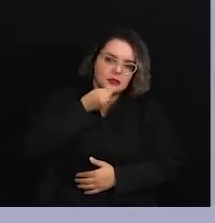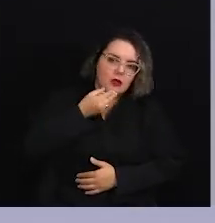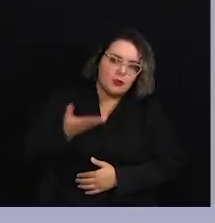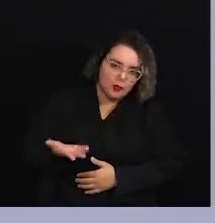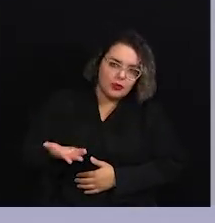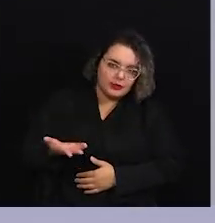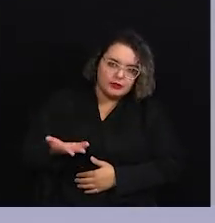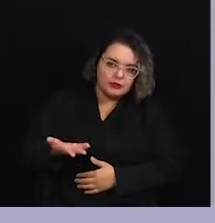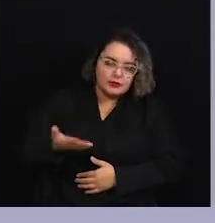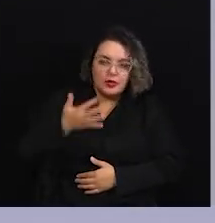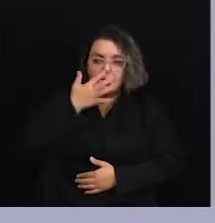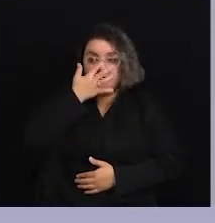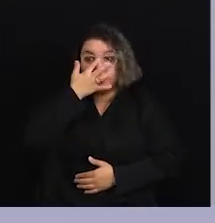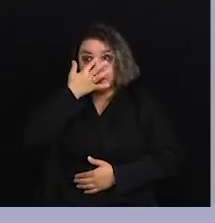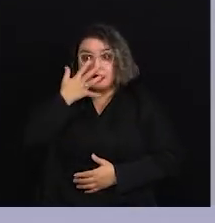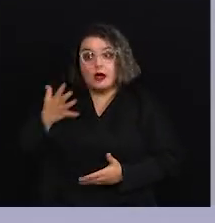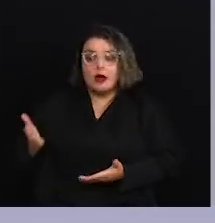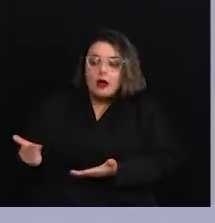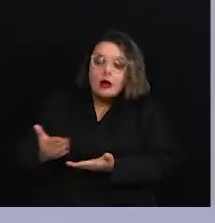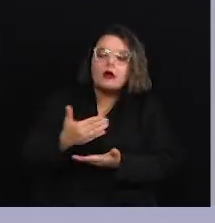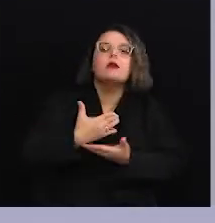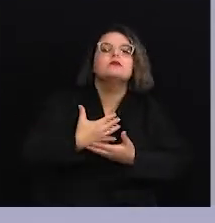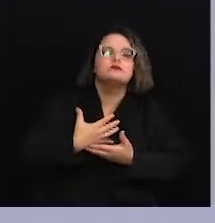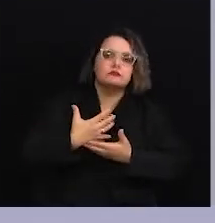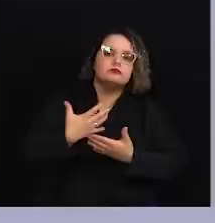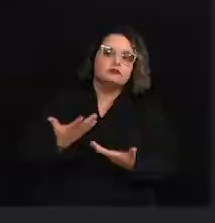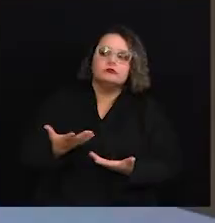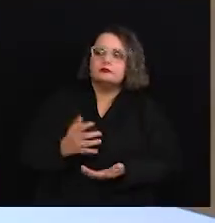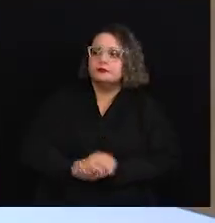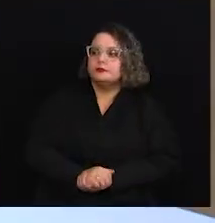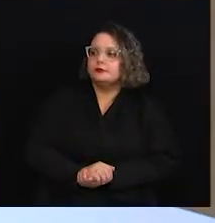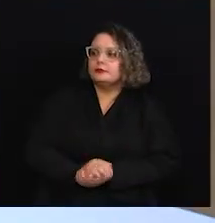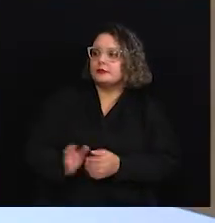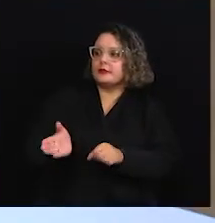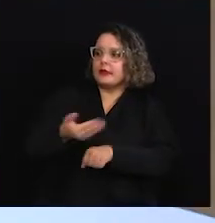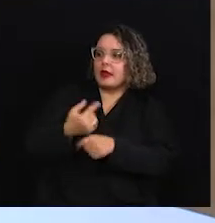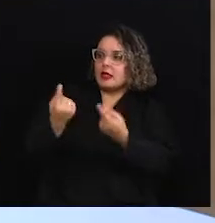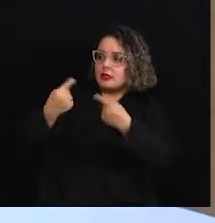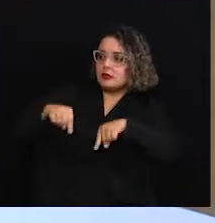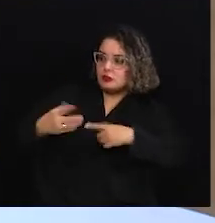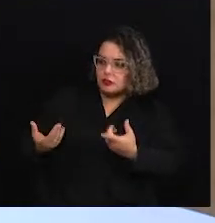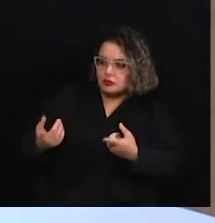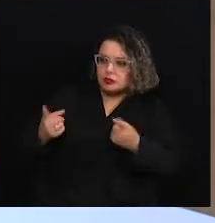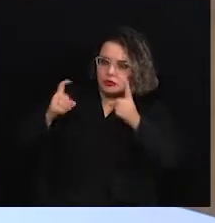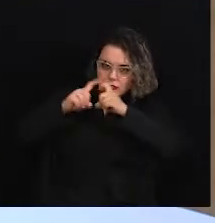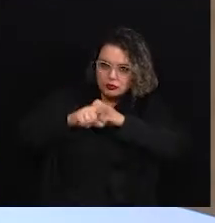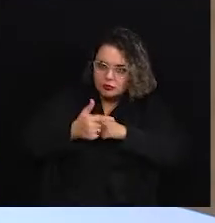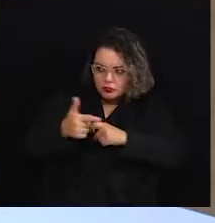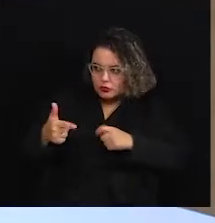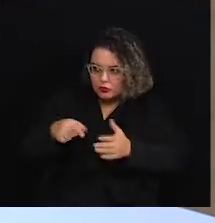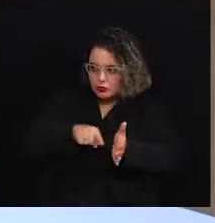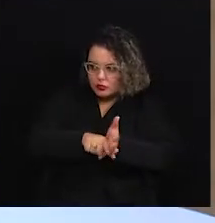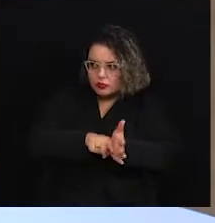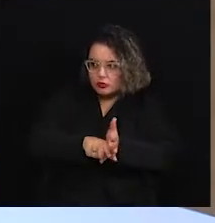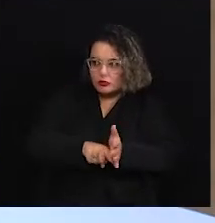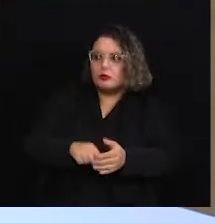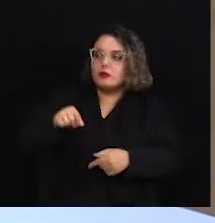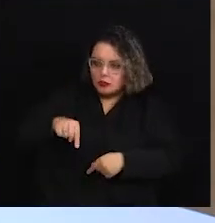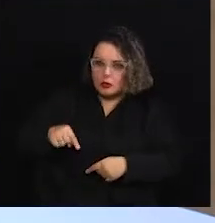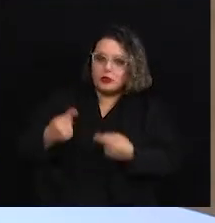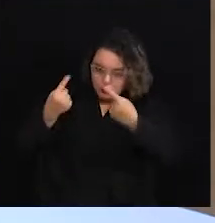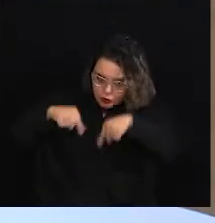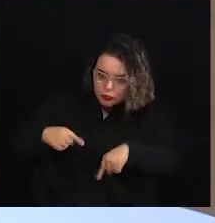é muito acolhedor, de certa forma, assim. Antes do desafio, vocês não tinham essa pesquisa, então foi por conta